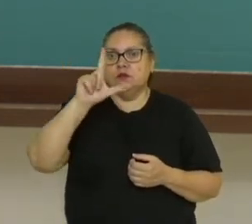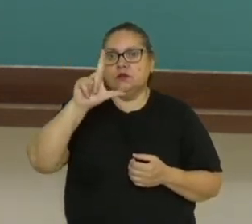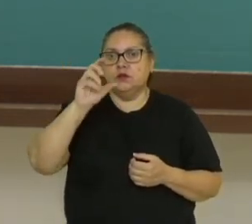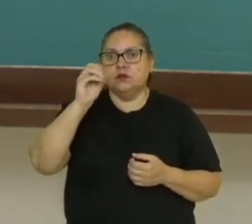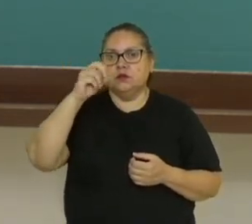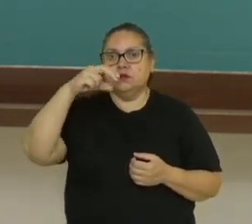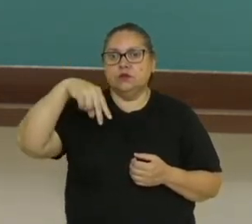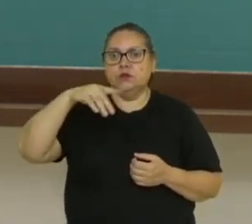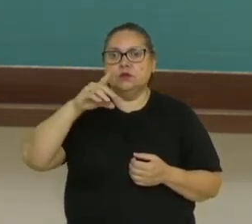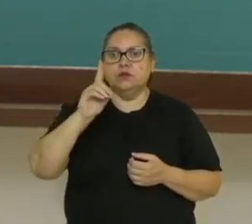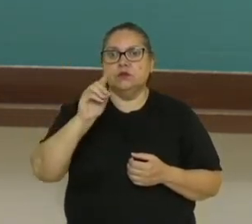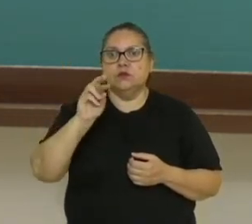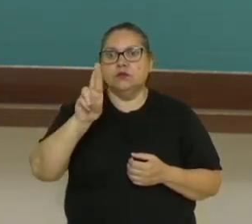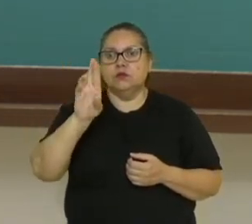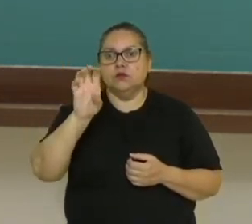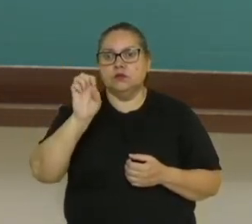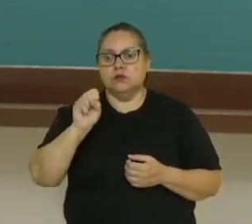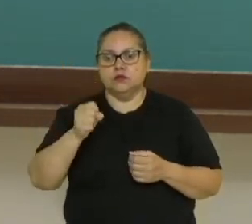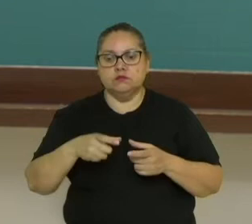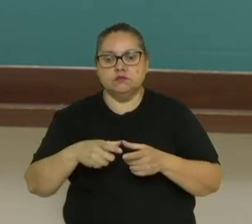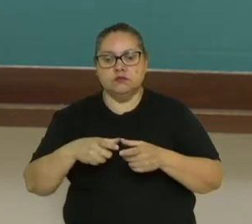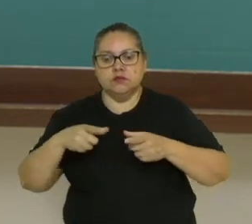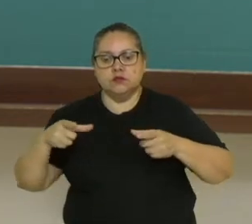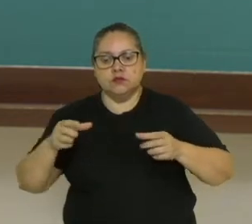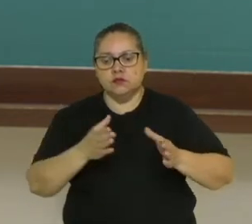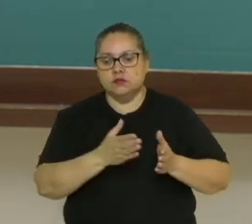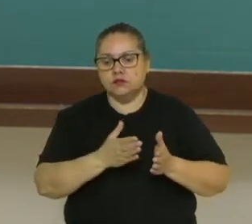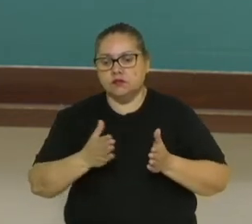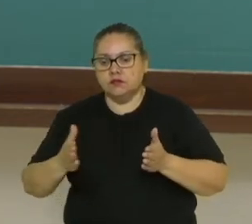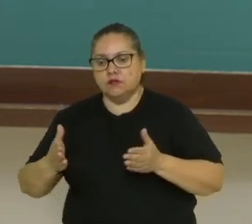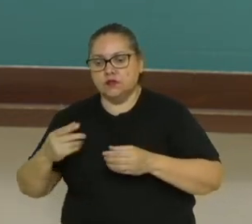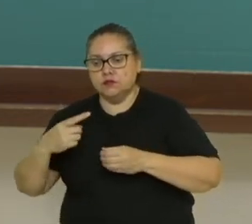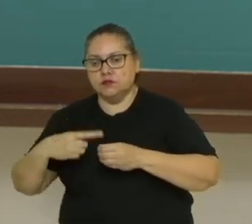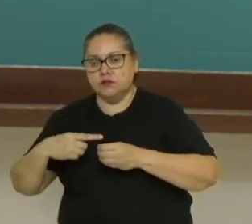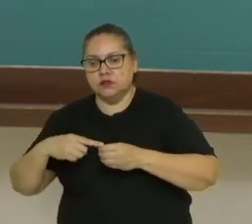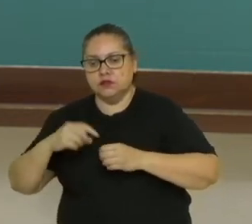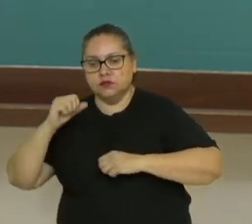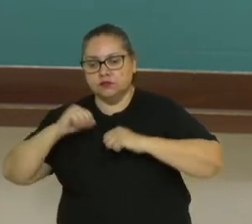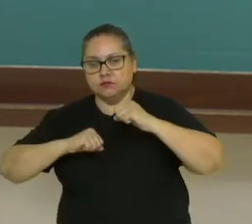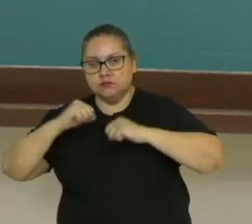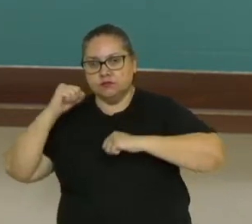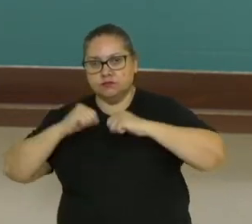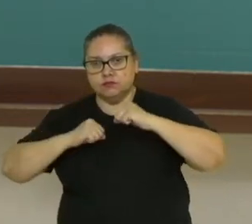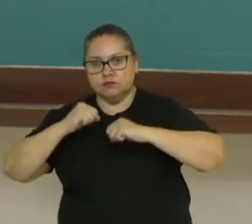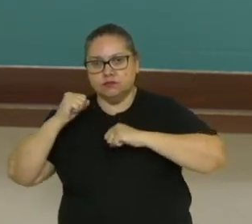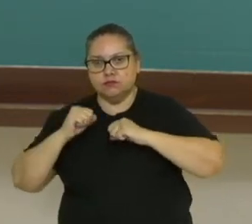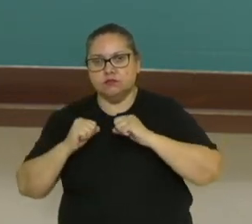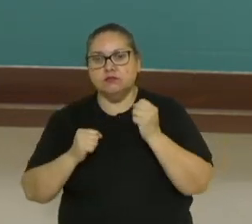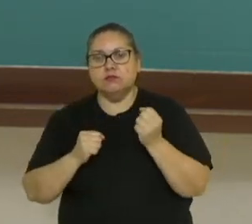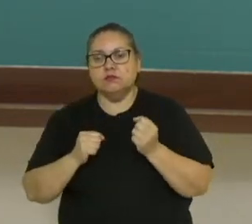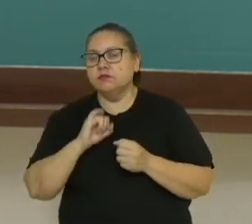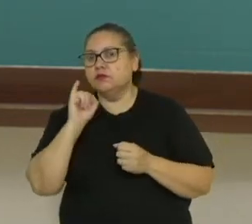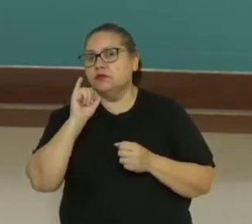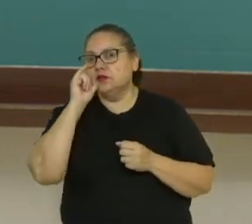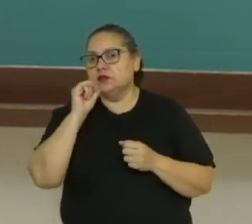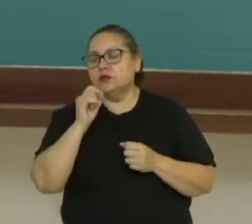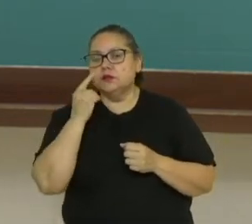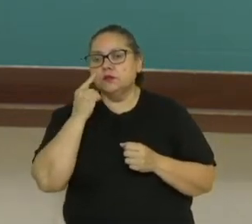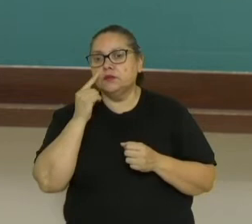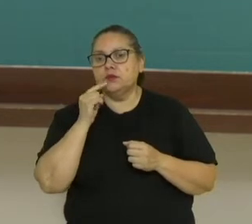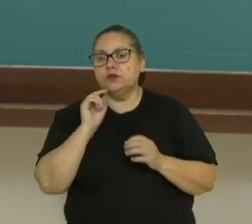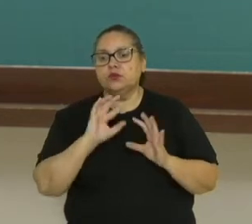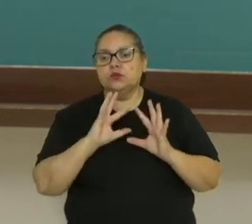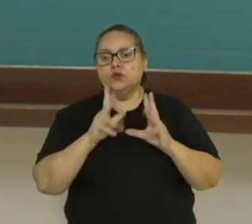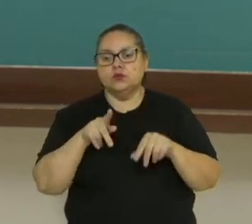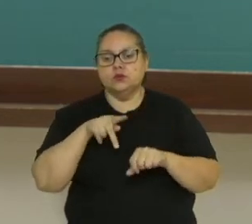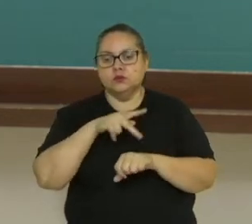uma grande cidade da primeira fase da industrialização. Um detalhe importante é: todos